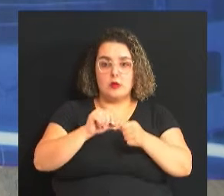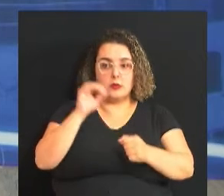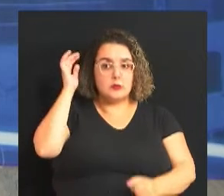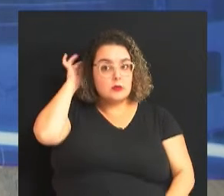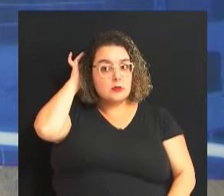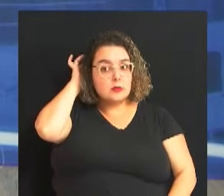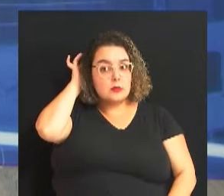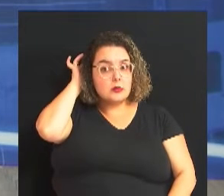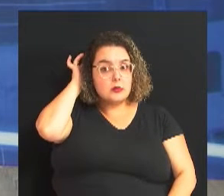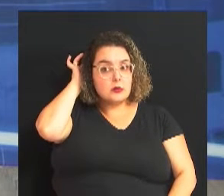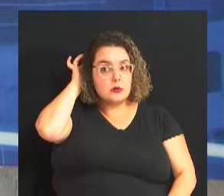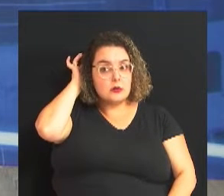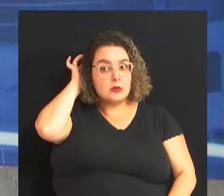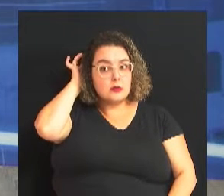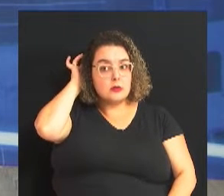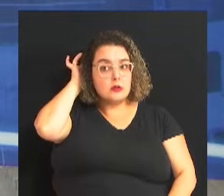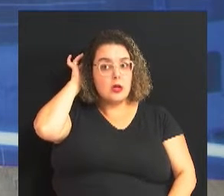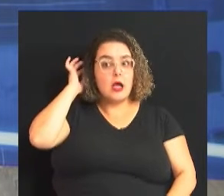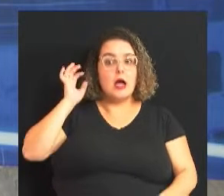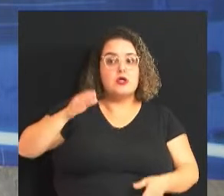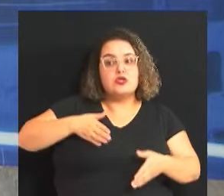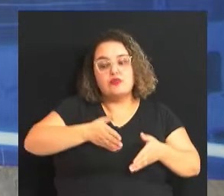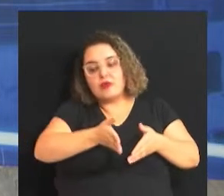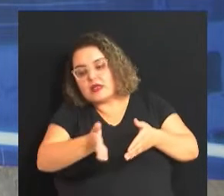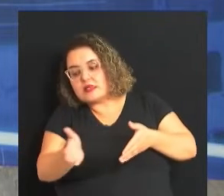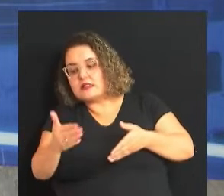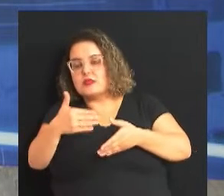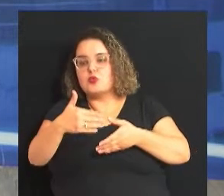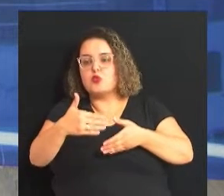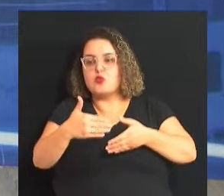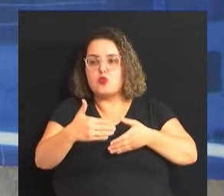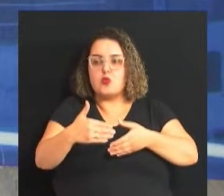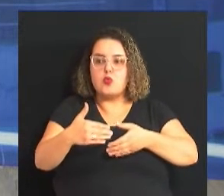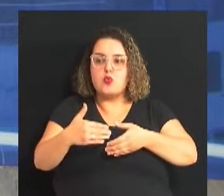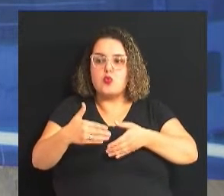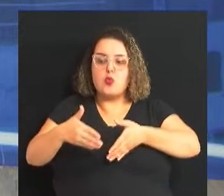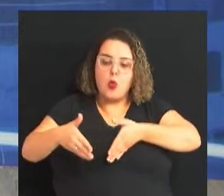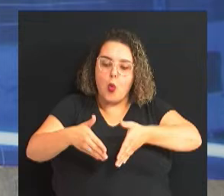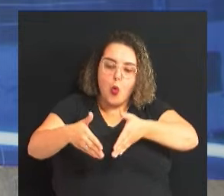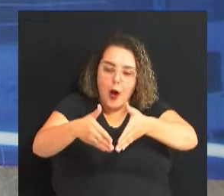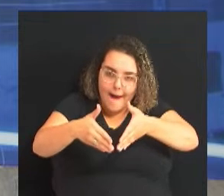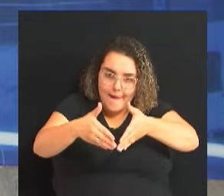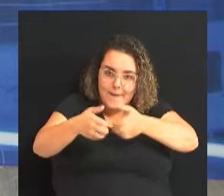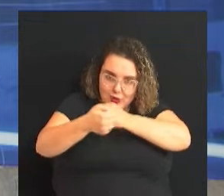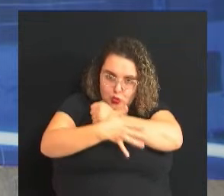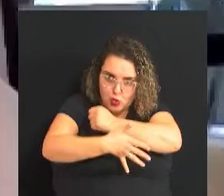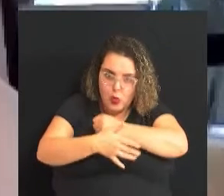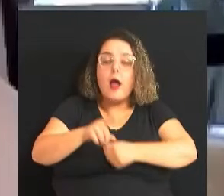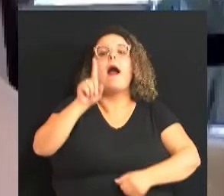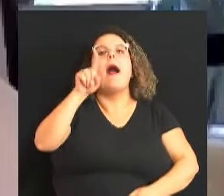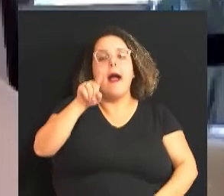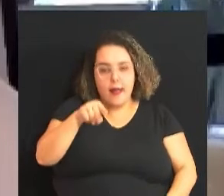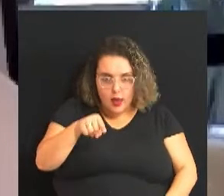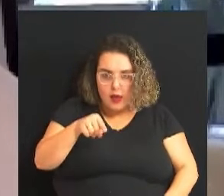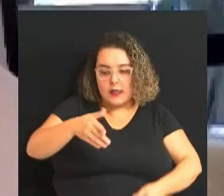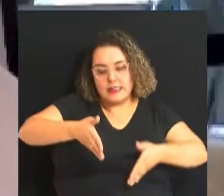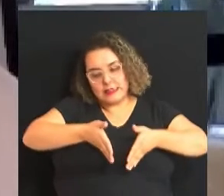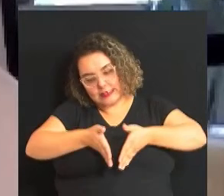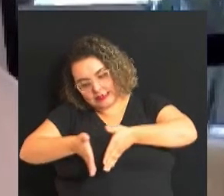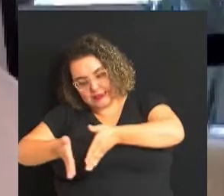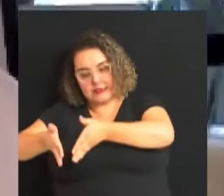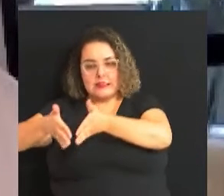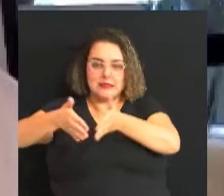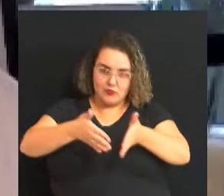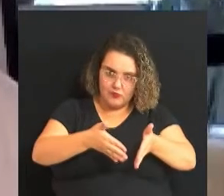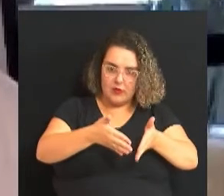desviar o caminho das fezes, doutor? Seria isso? É isso mesmo, você desvia o caminho das fezes. Então, quando